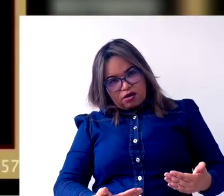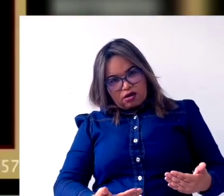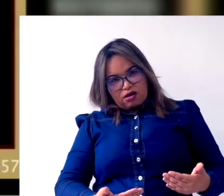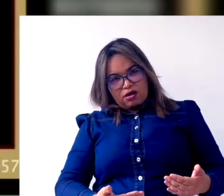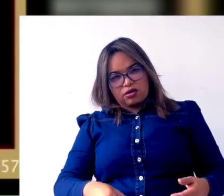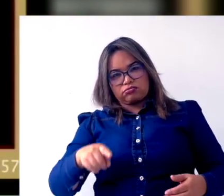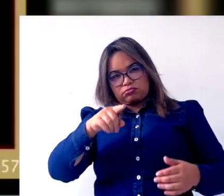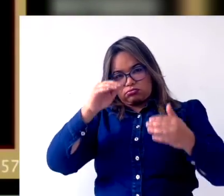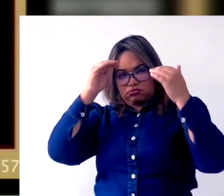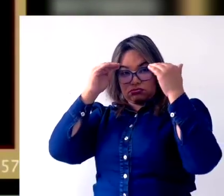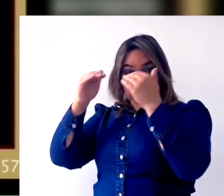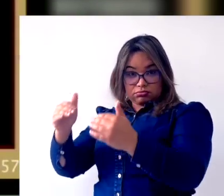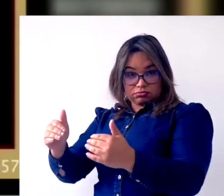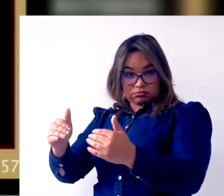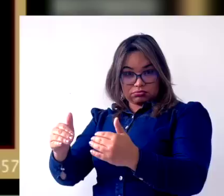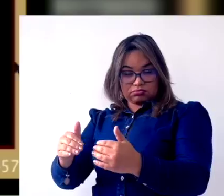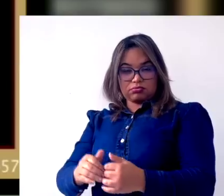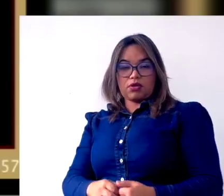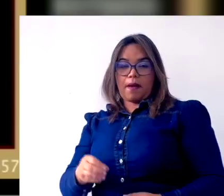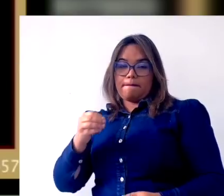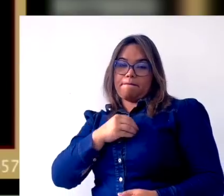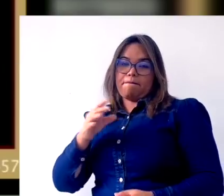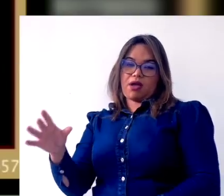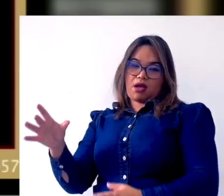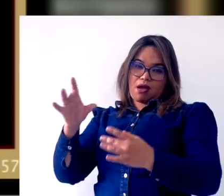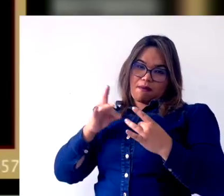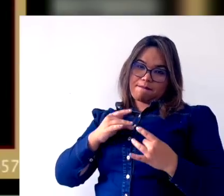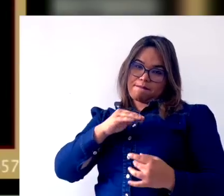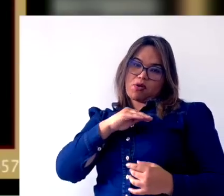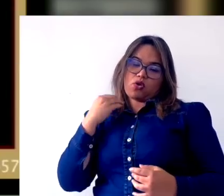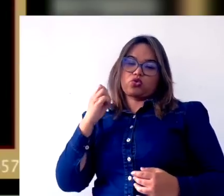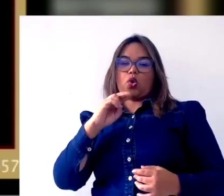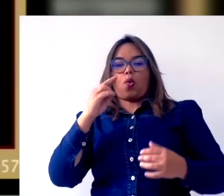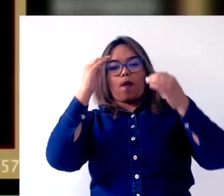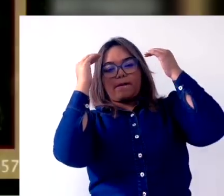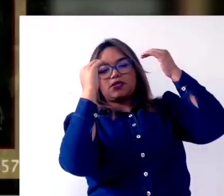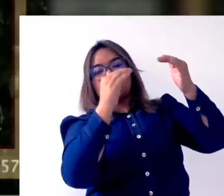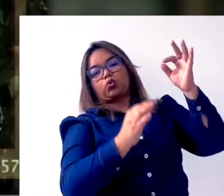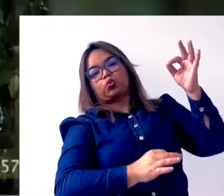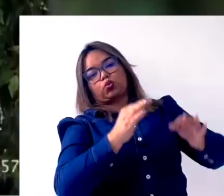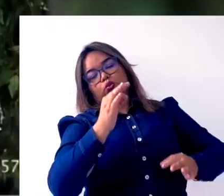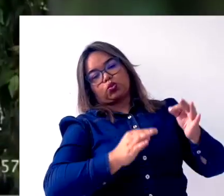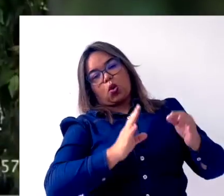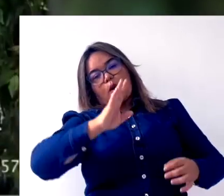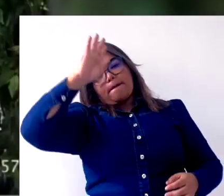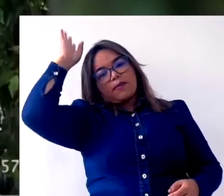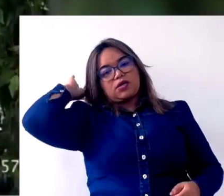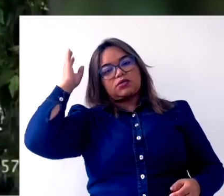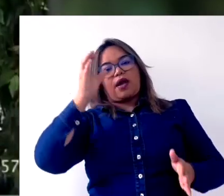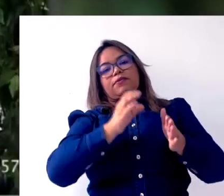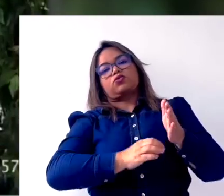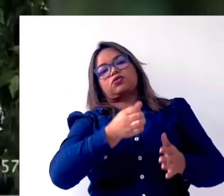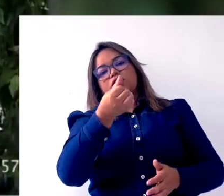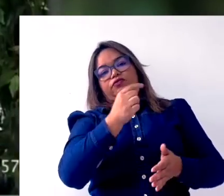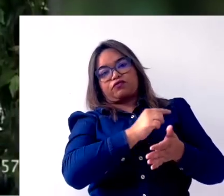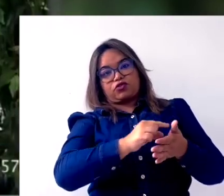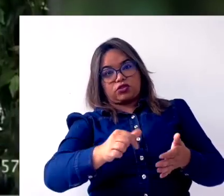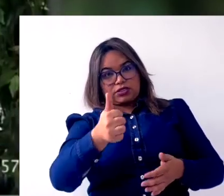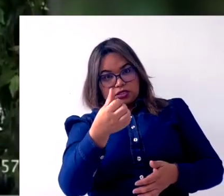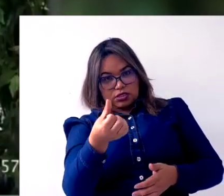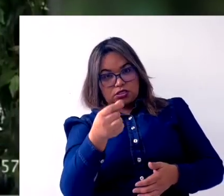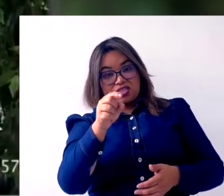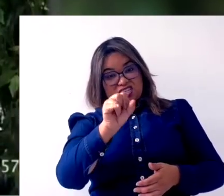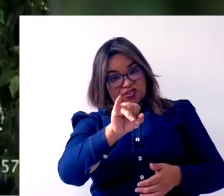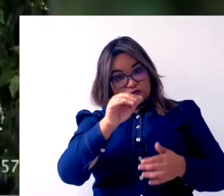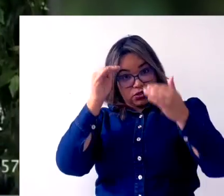a quem vocês obedecem, quer do pecado para a morte ou a obediência para a justiça. Romanos 6,16. Bem, se você obedece a